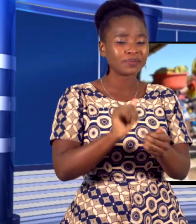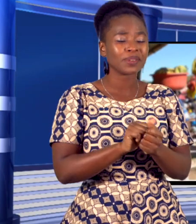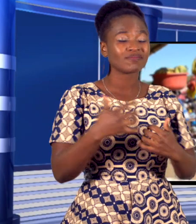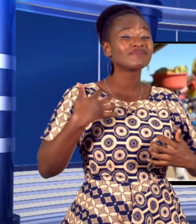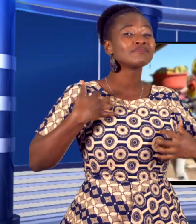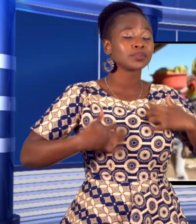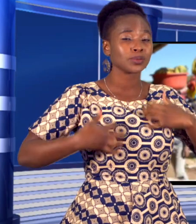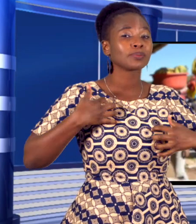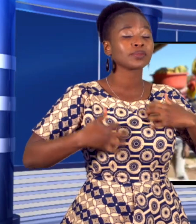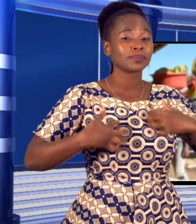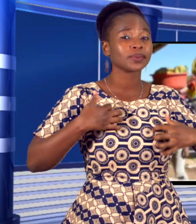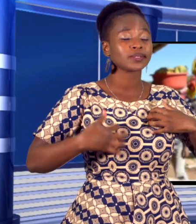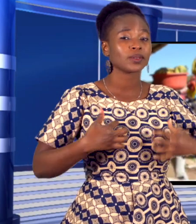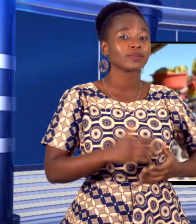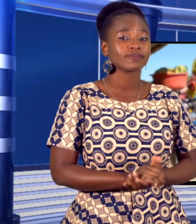preocupante.